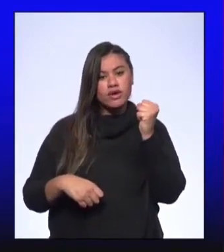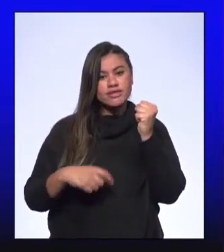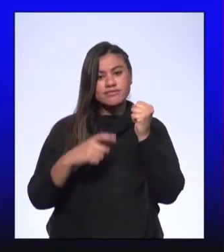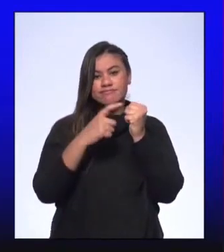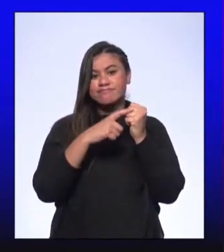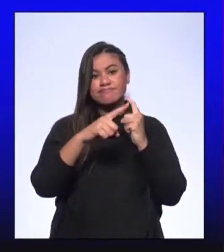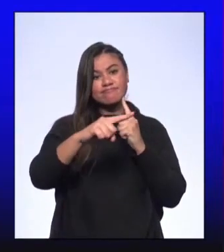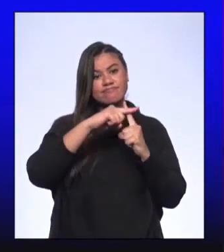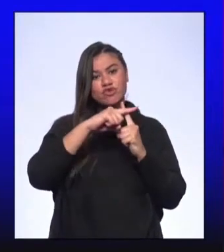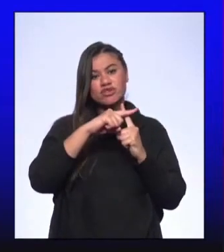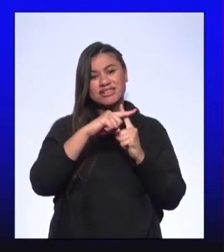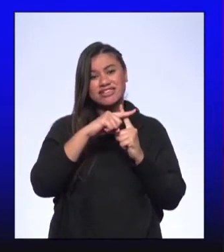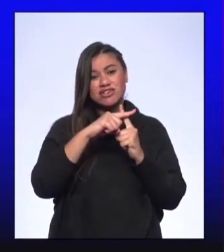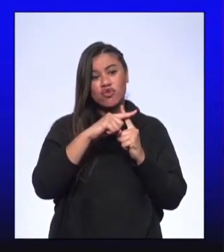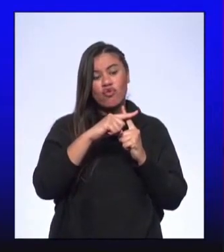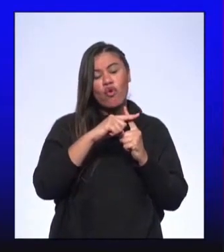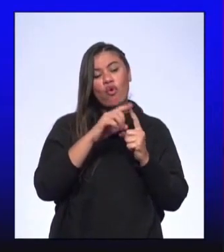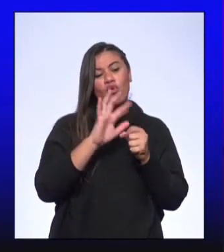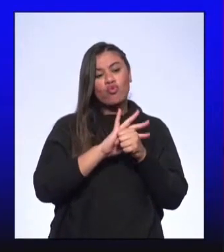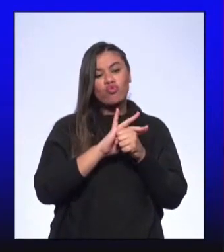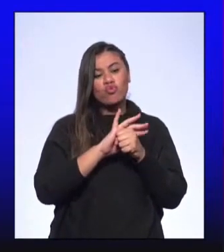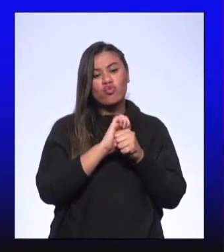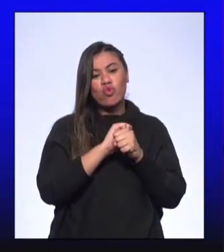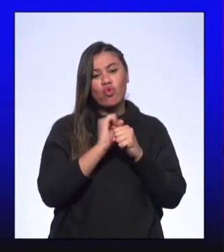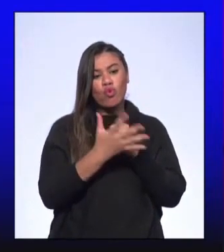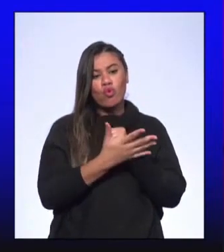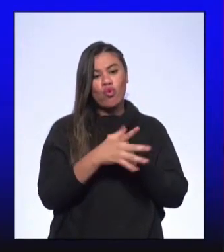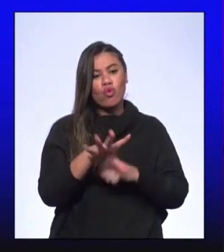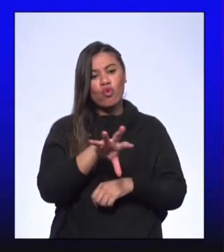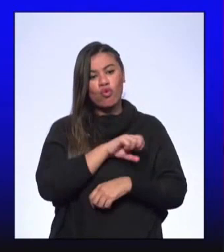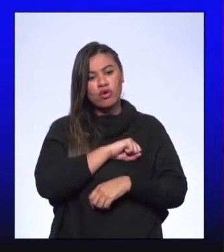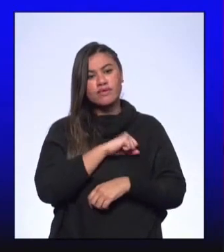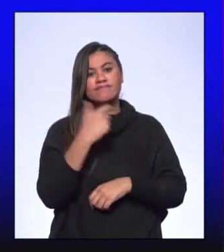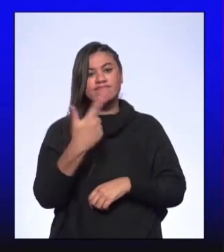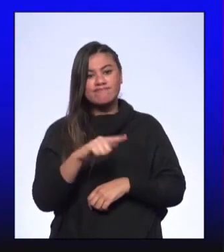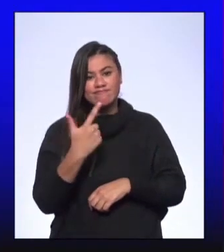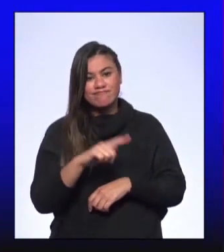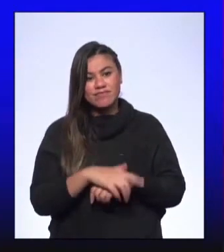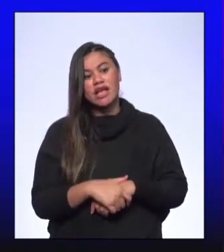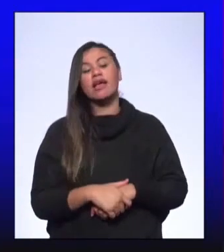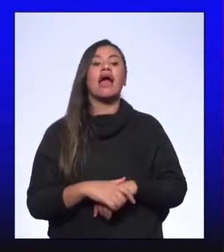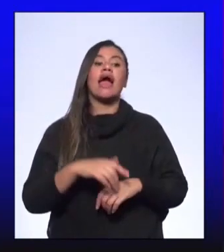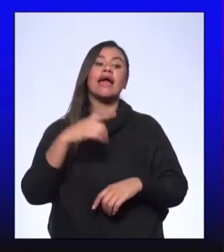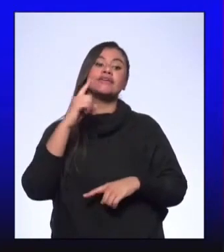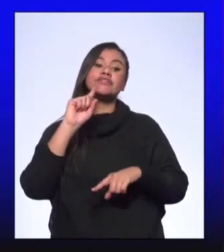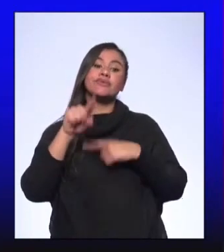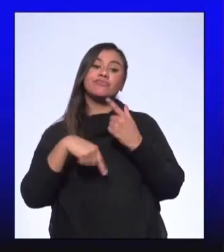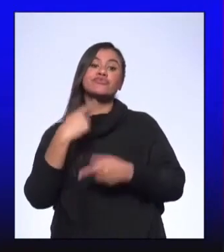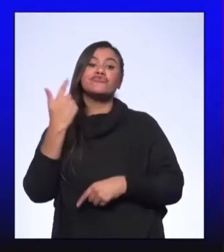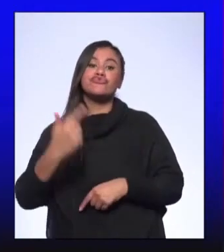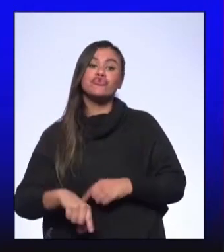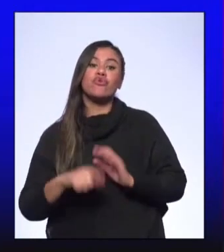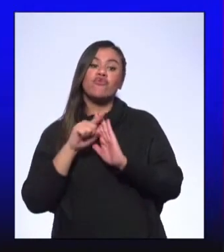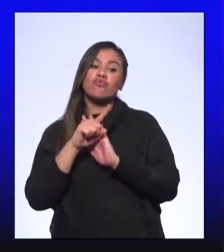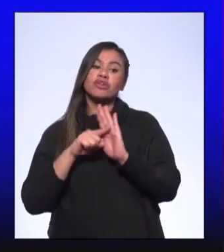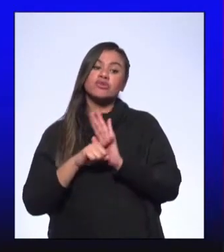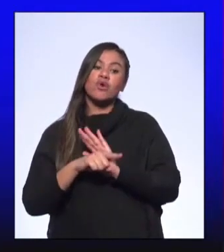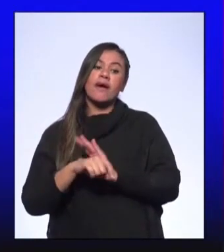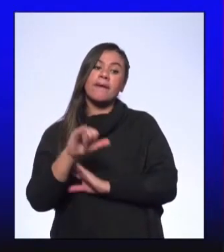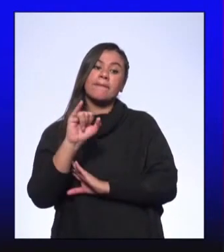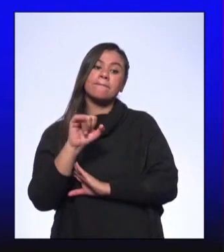sorologia positiva. Mas aí eles resolveram fazer a pesquisa da tal imunidade celular, algo que a gente não tem